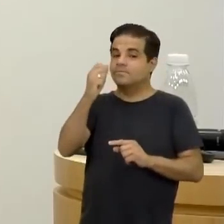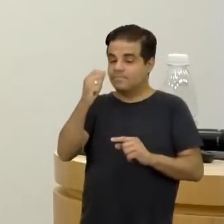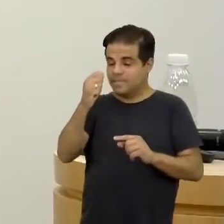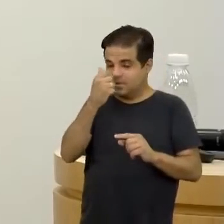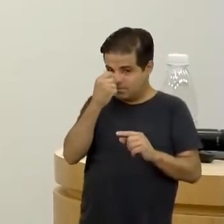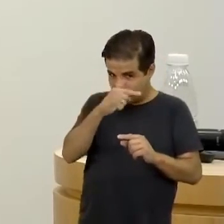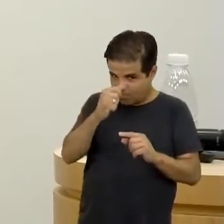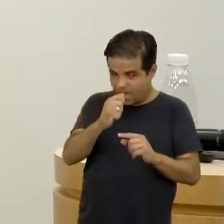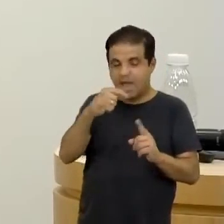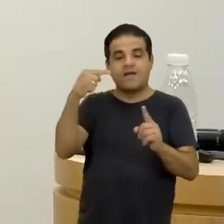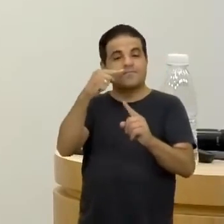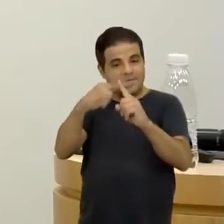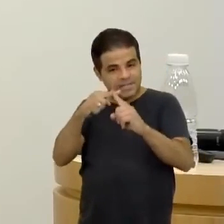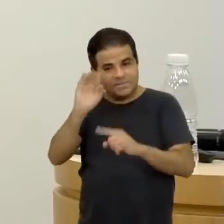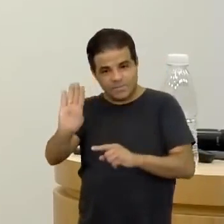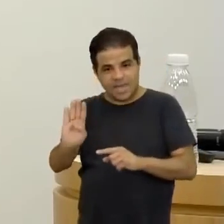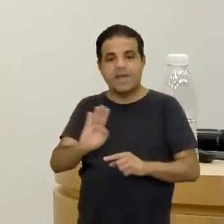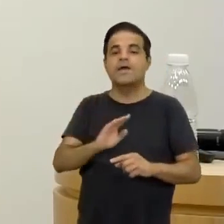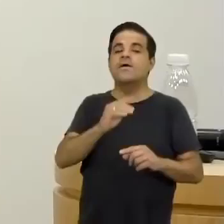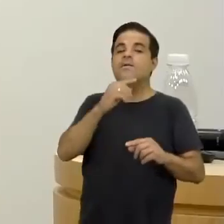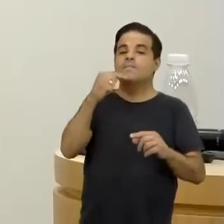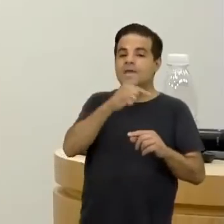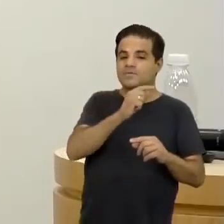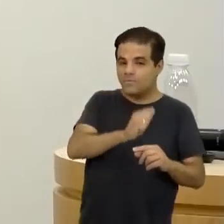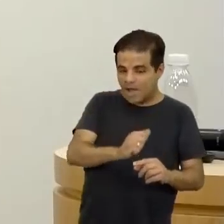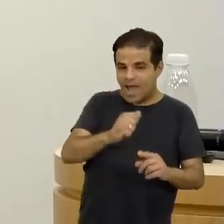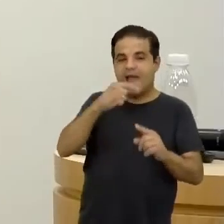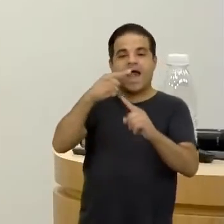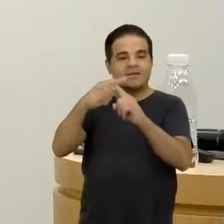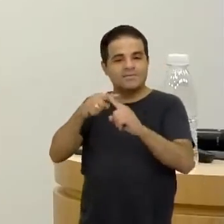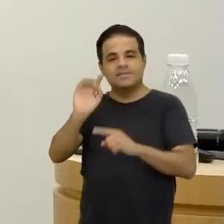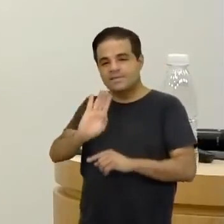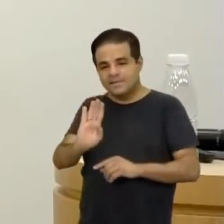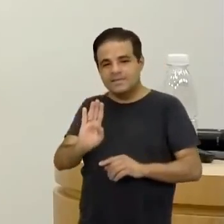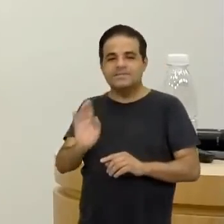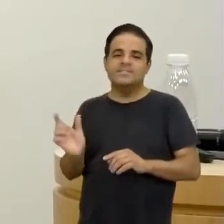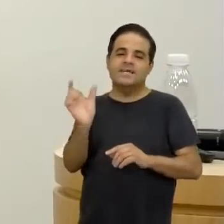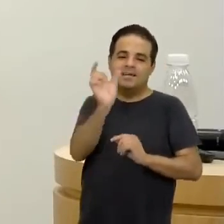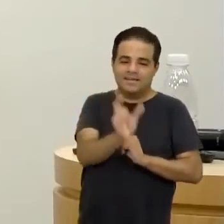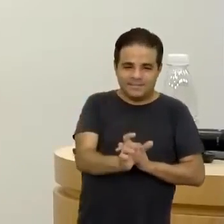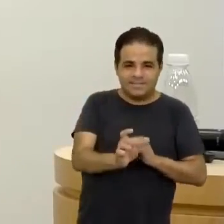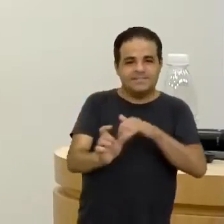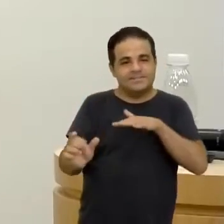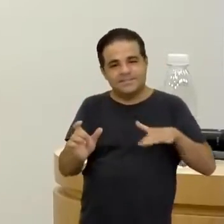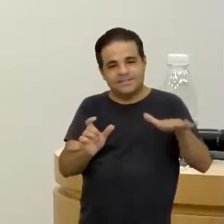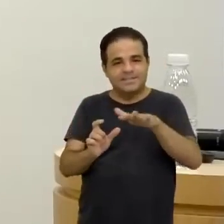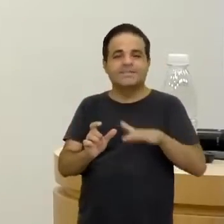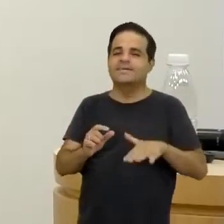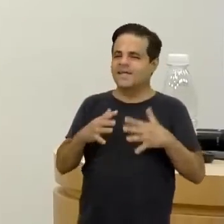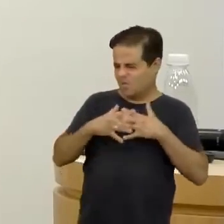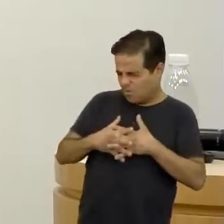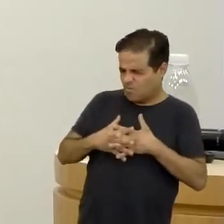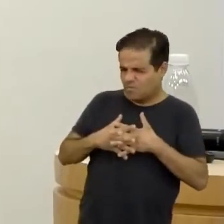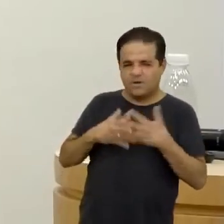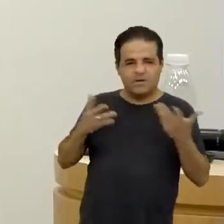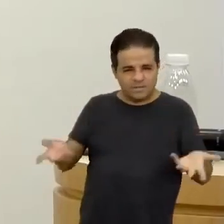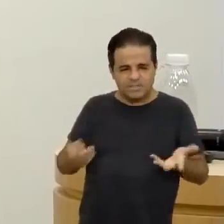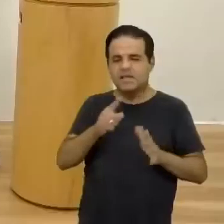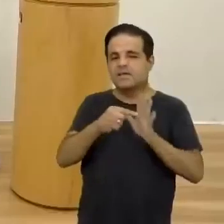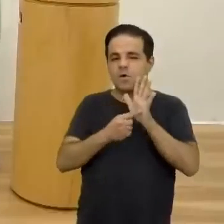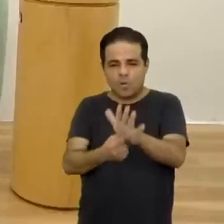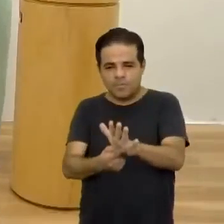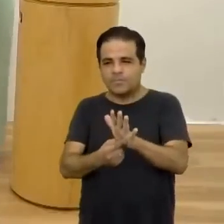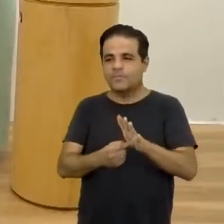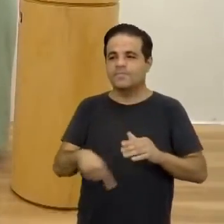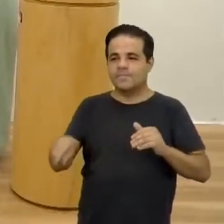vezes b - o a vezes B deste lado aqui também que eu cortei ficou confuso né eu vou mostrar para